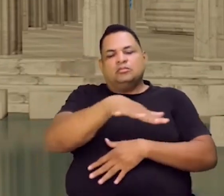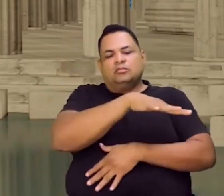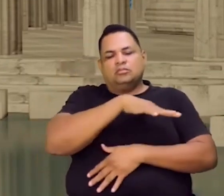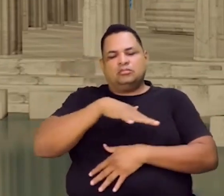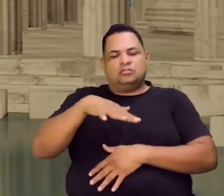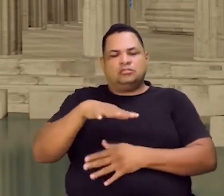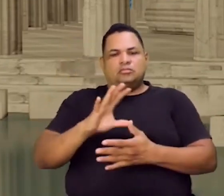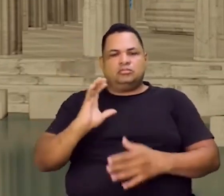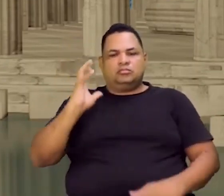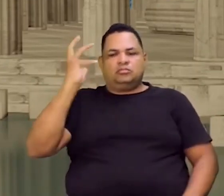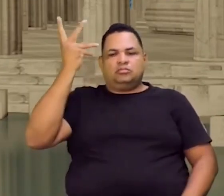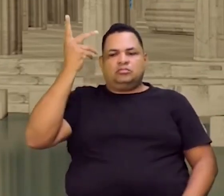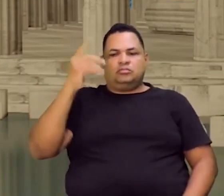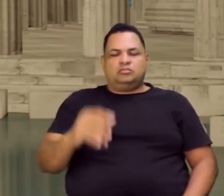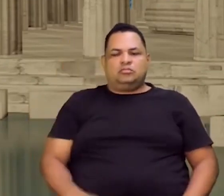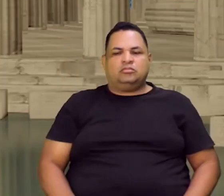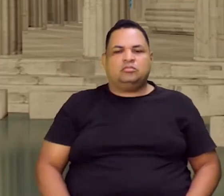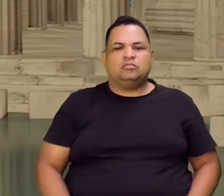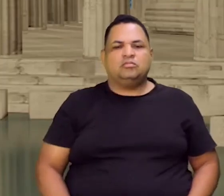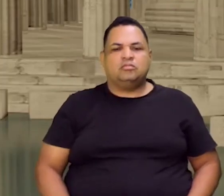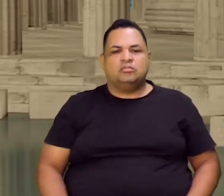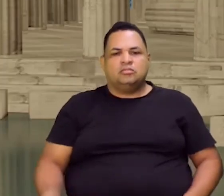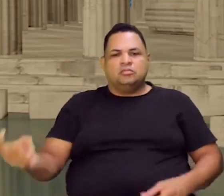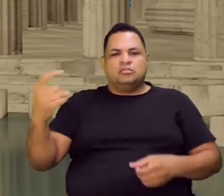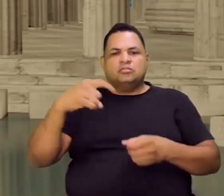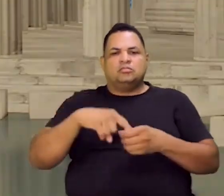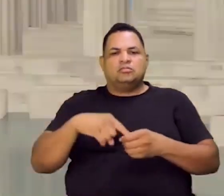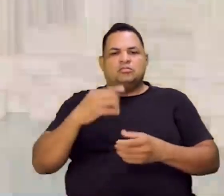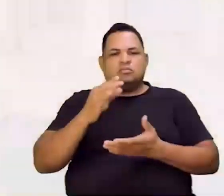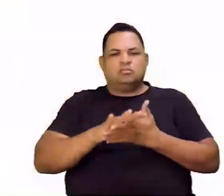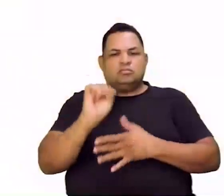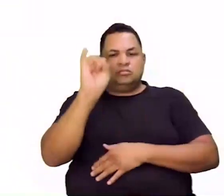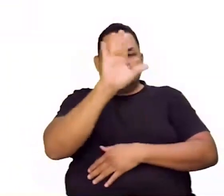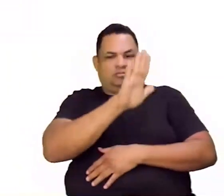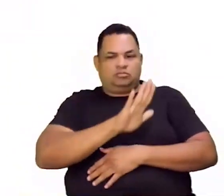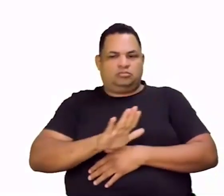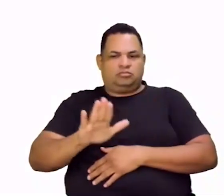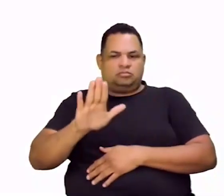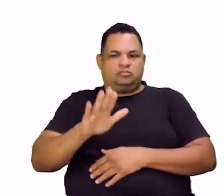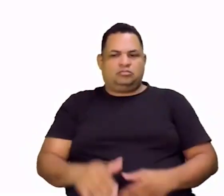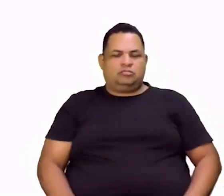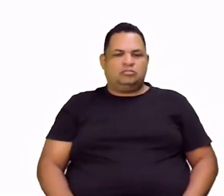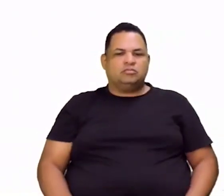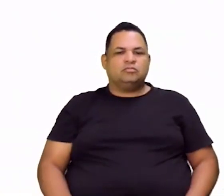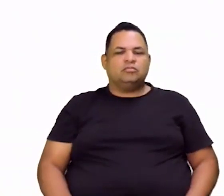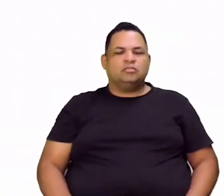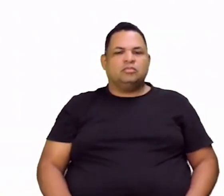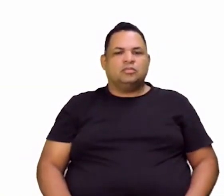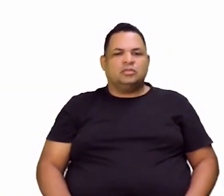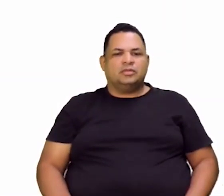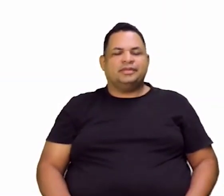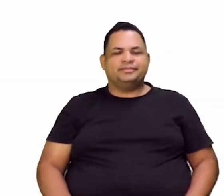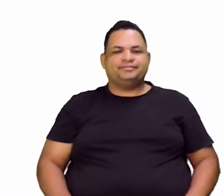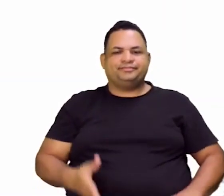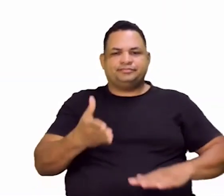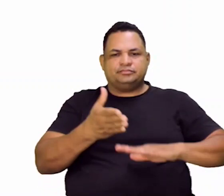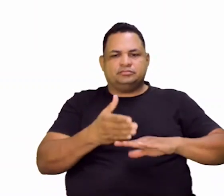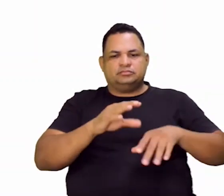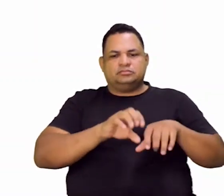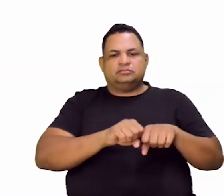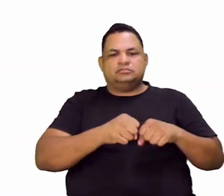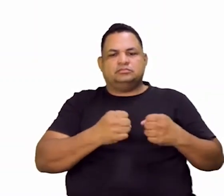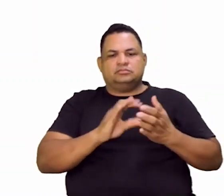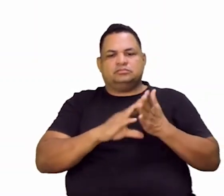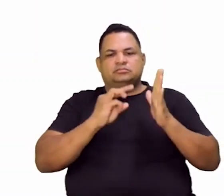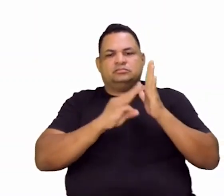verdade? Então aí, ó, veja só, volta lá na imagem. Então, na Idade Moderna, quebrou-se o paradigma de dizer que a